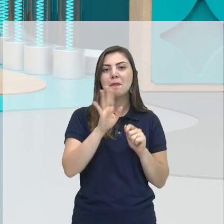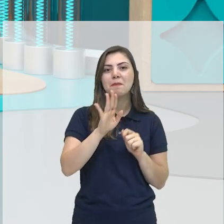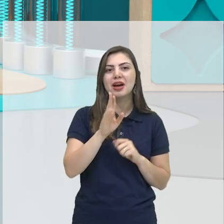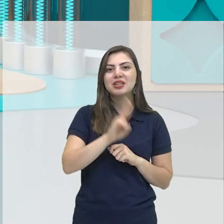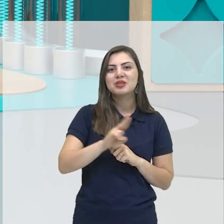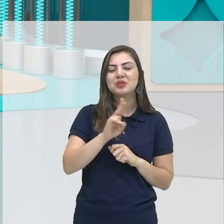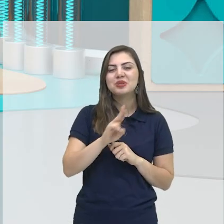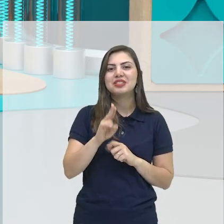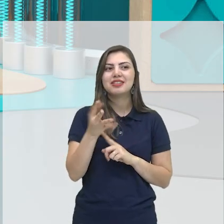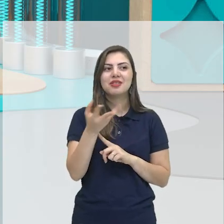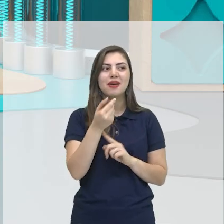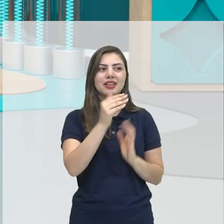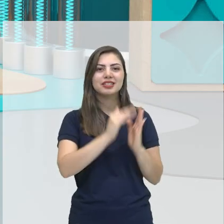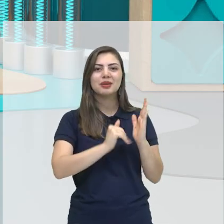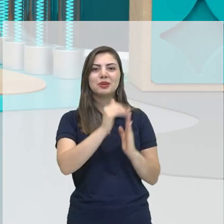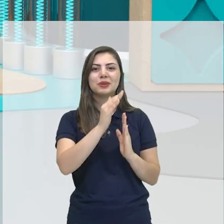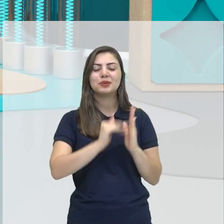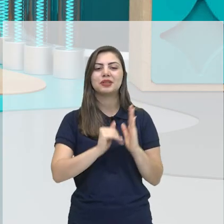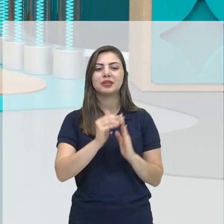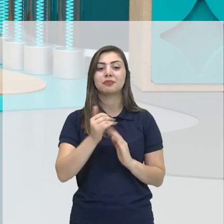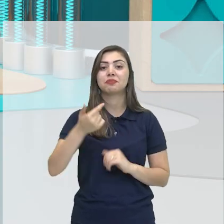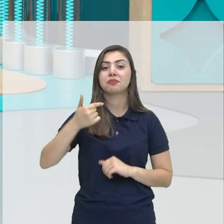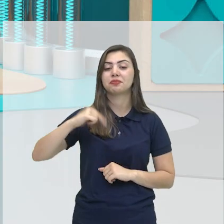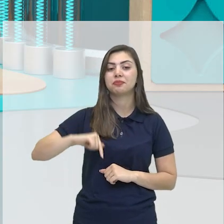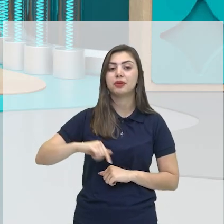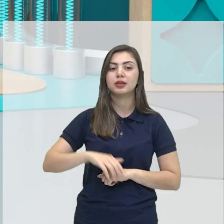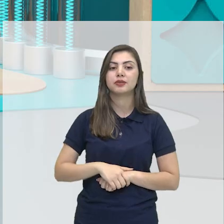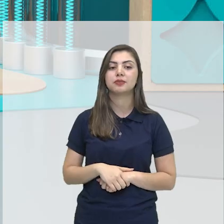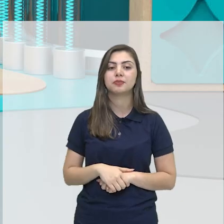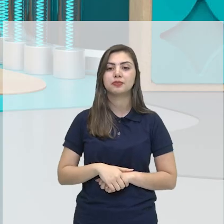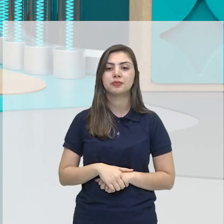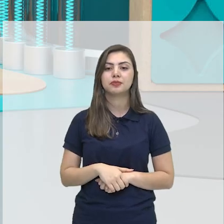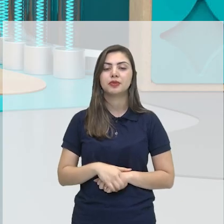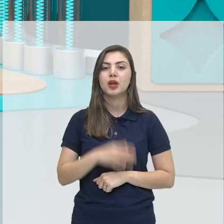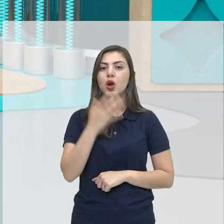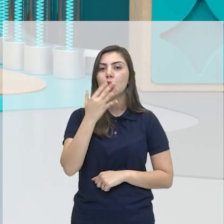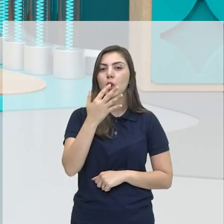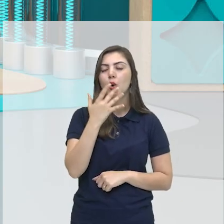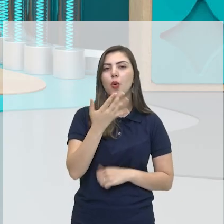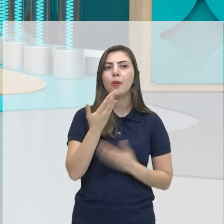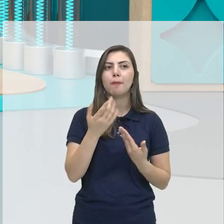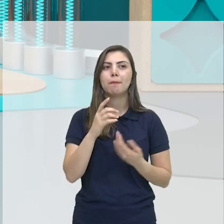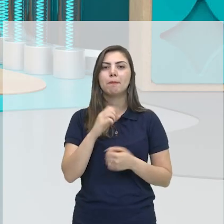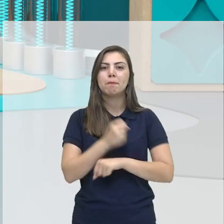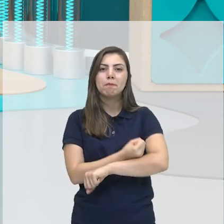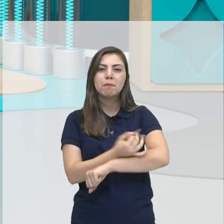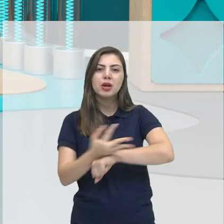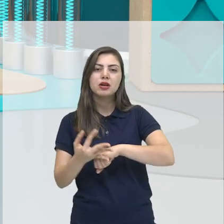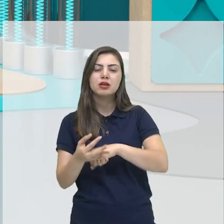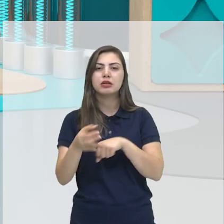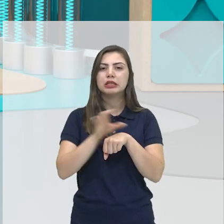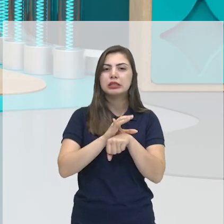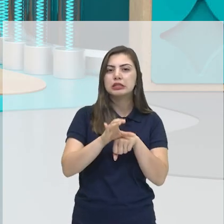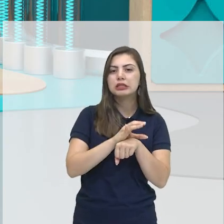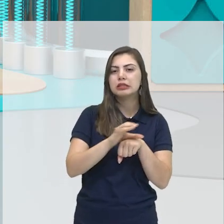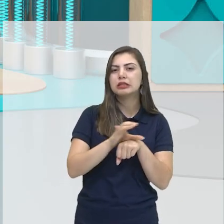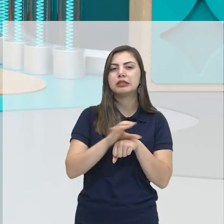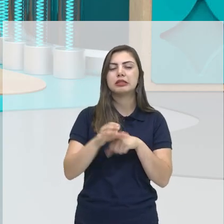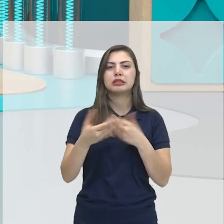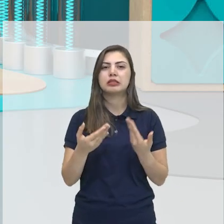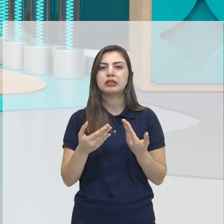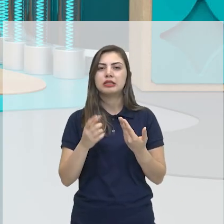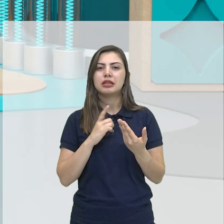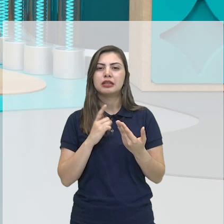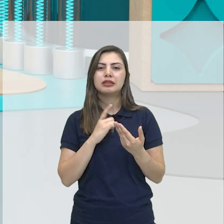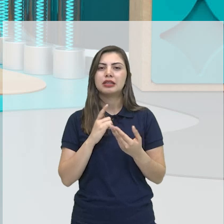jogo com as cores. Outra característica é a preferência pelas linhas cortadas, cruzadas. A